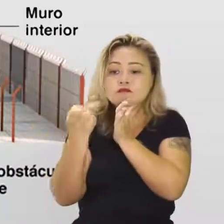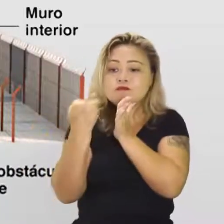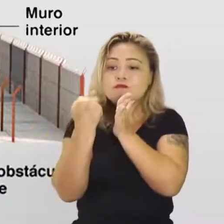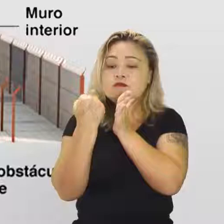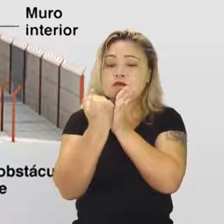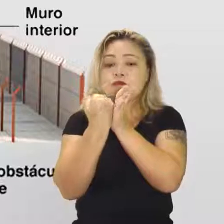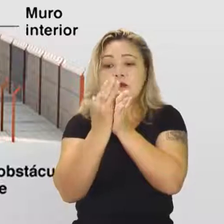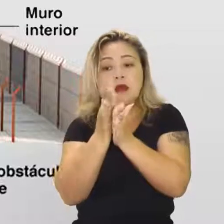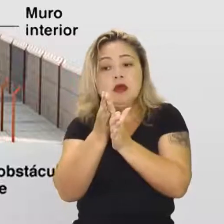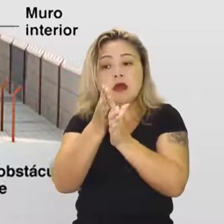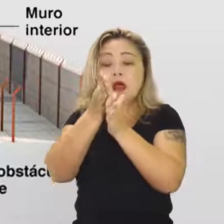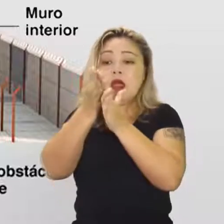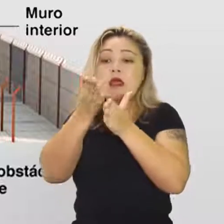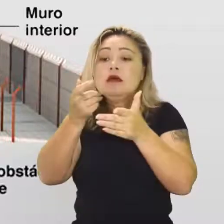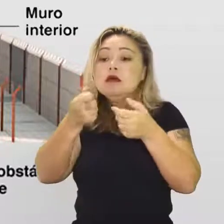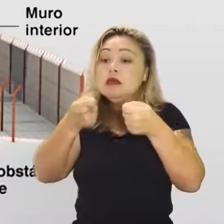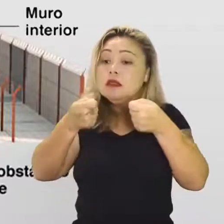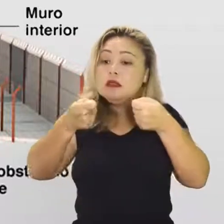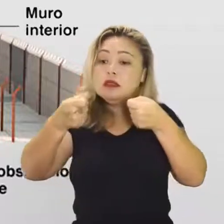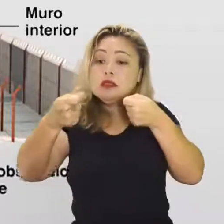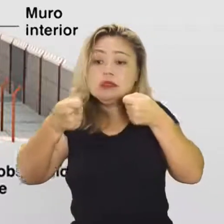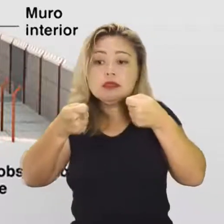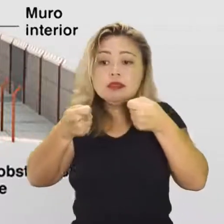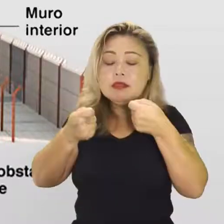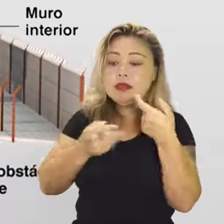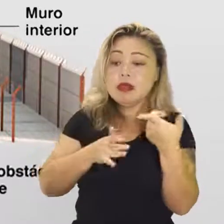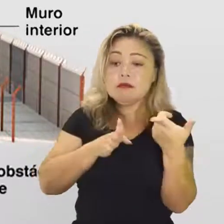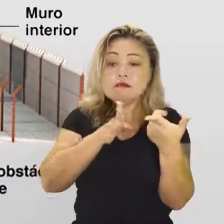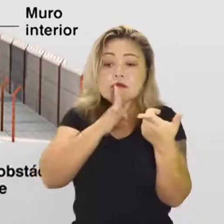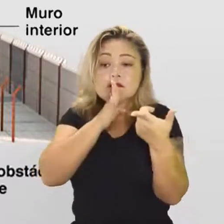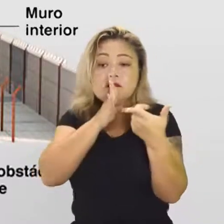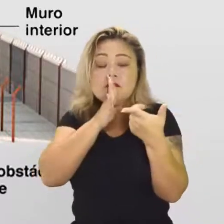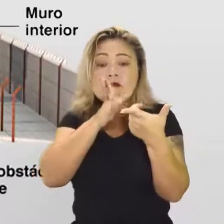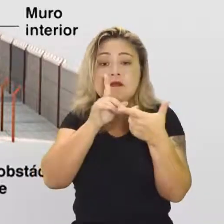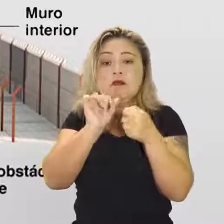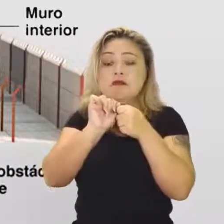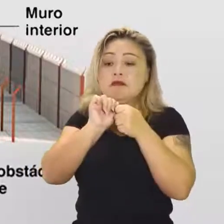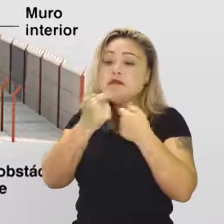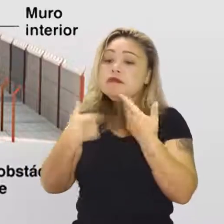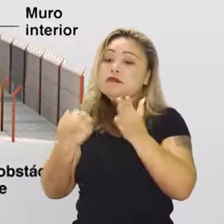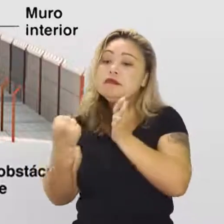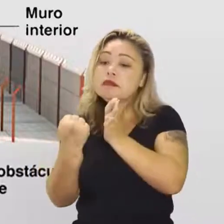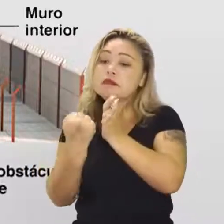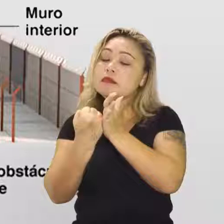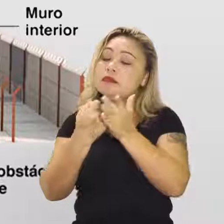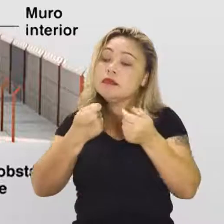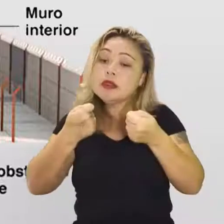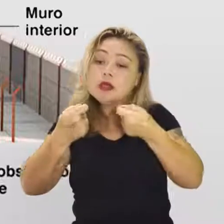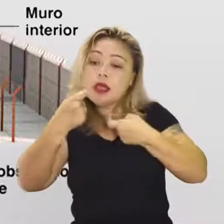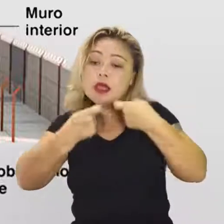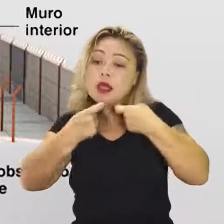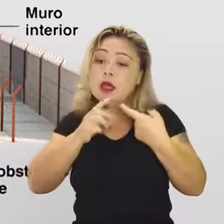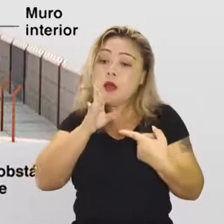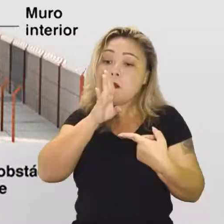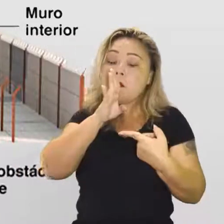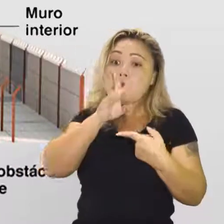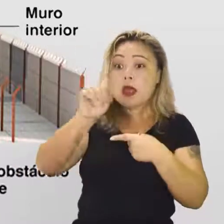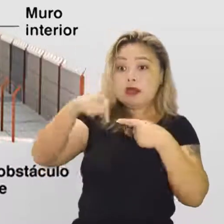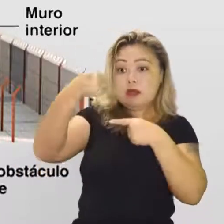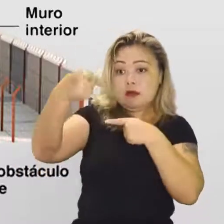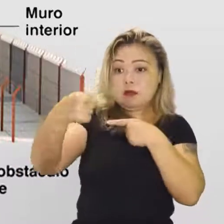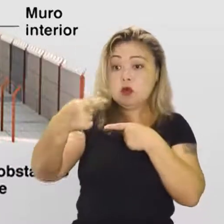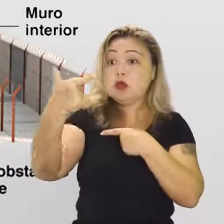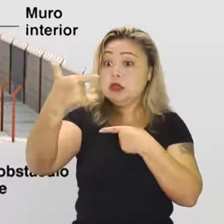da Guerra Fria. É isso que eu quero que vocês entendam. Ele tem como maior simbologia da Guerra Fria. Porque após a Segunda